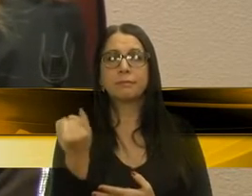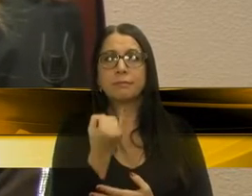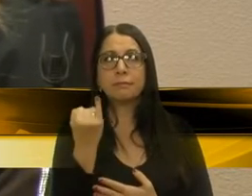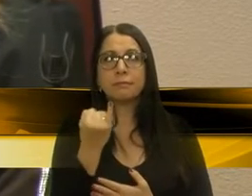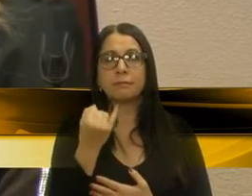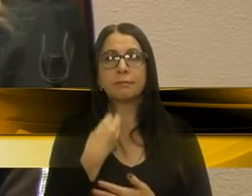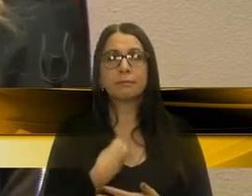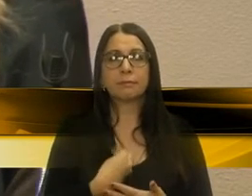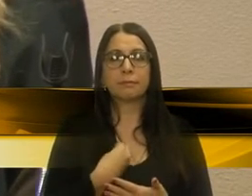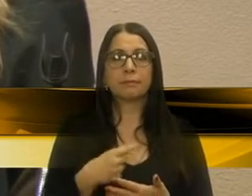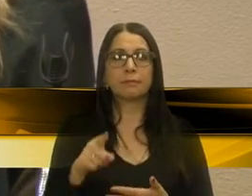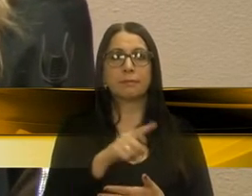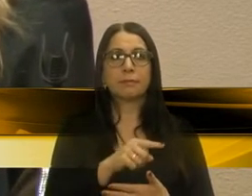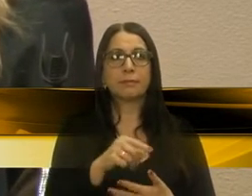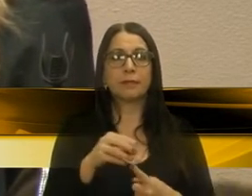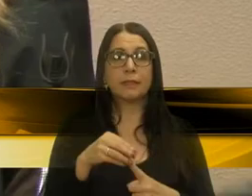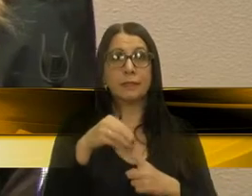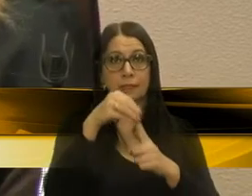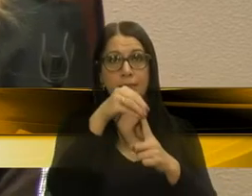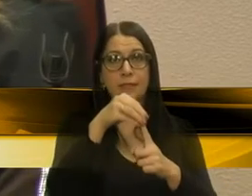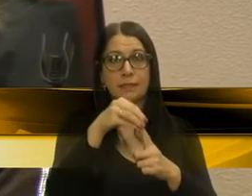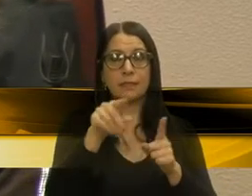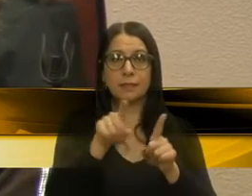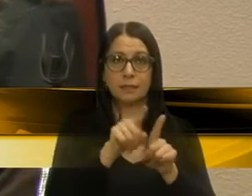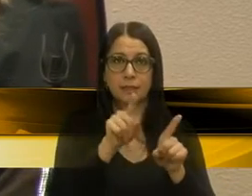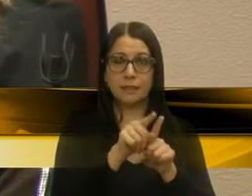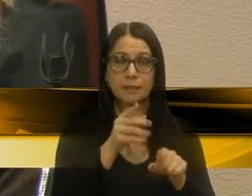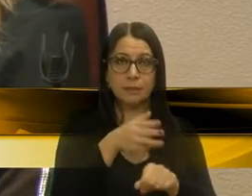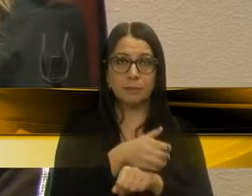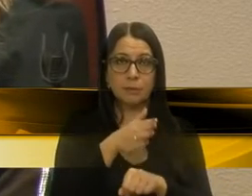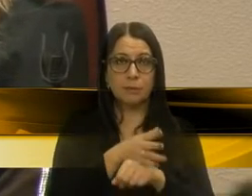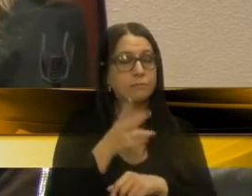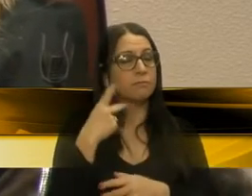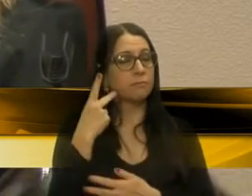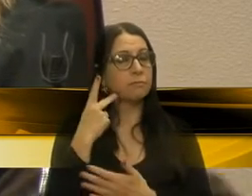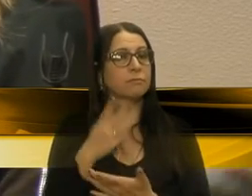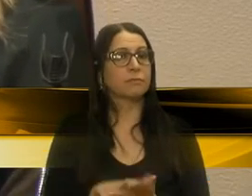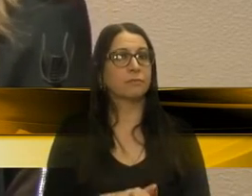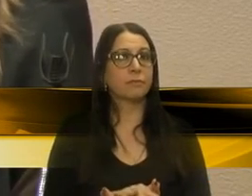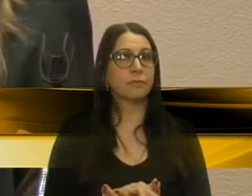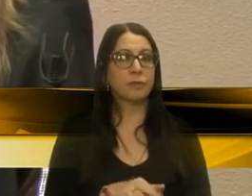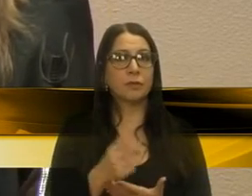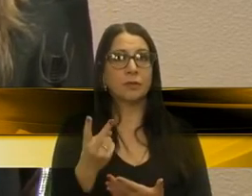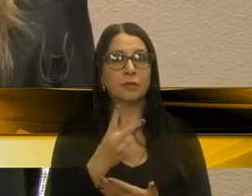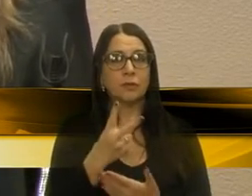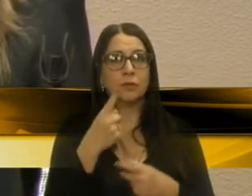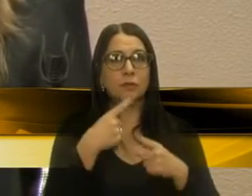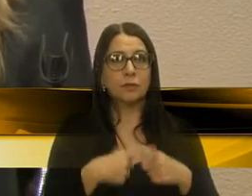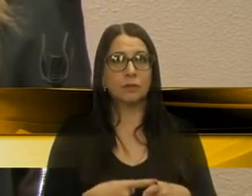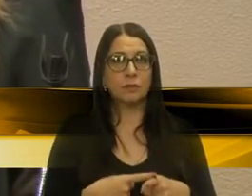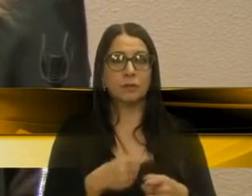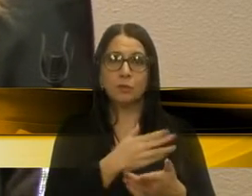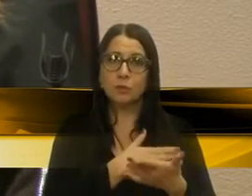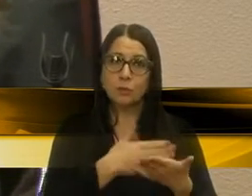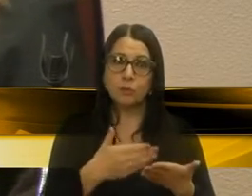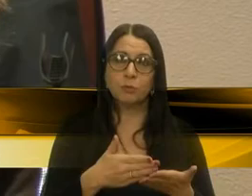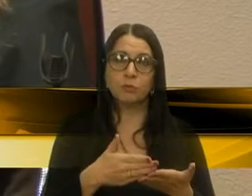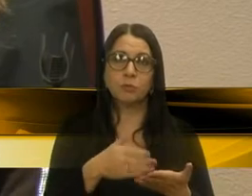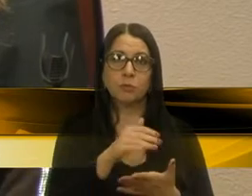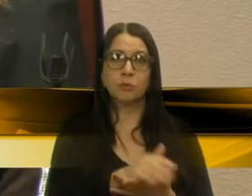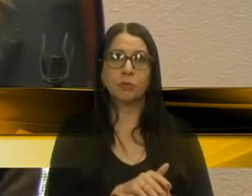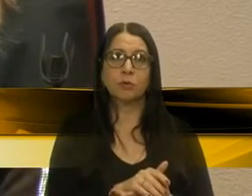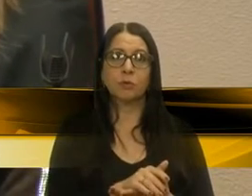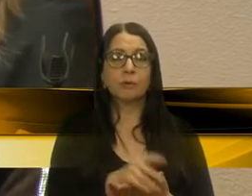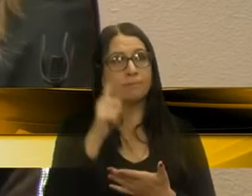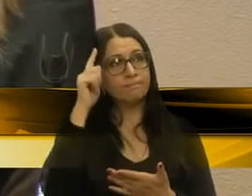na minha vida que eu destacaria, né? Inclusive a participação política. Nas duas vezes, quando eu estava